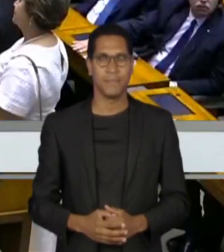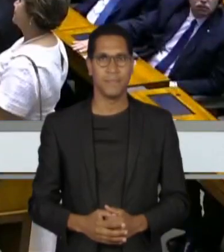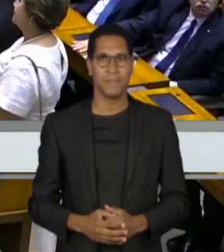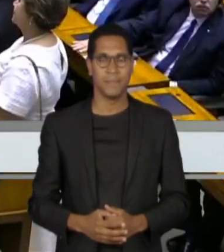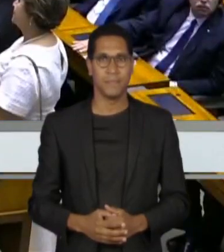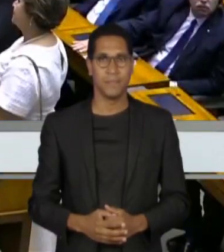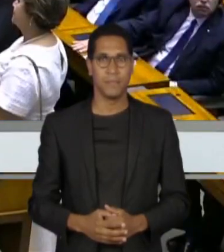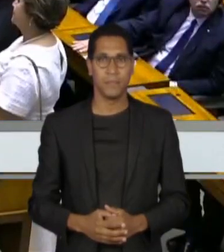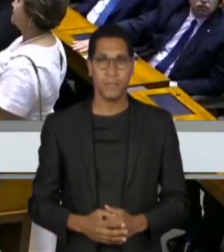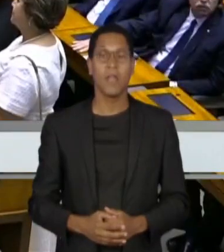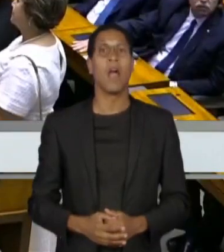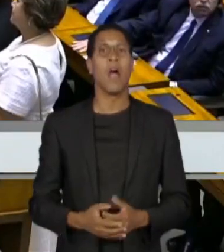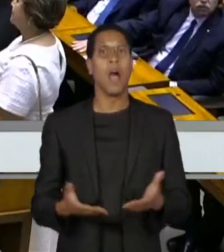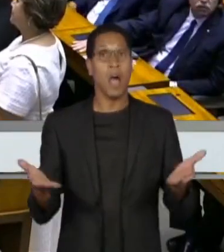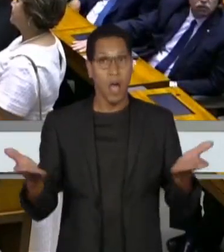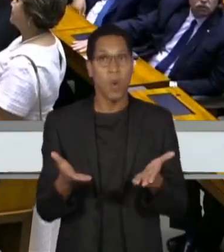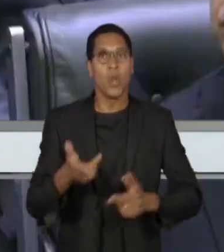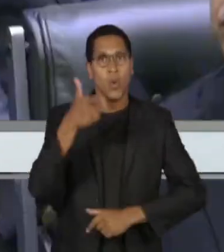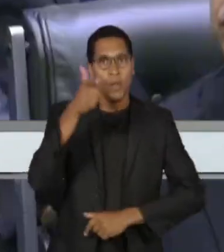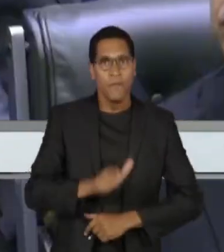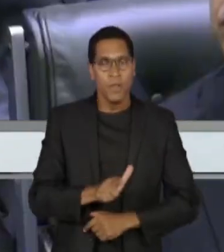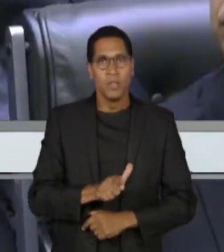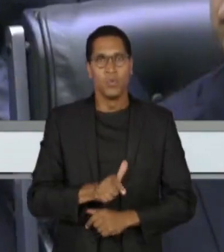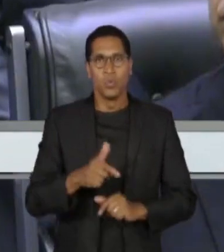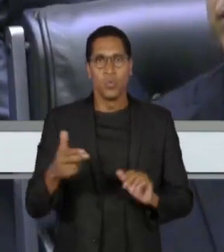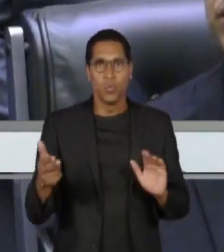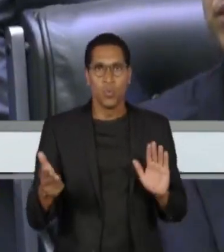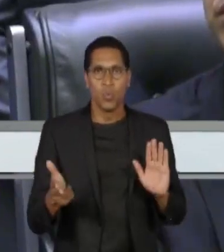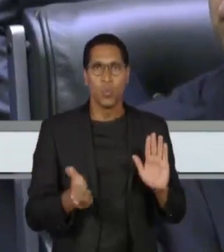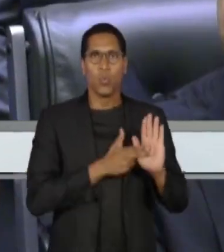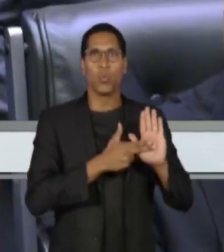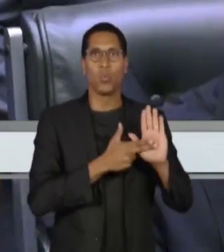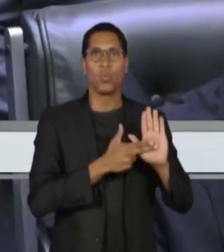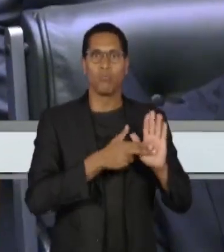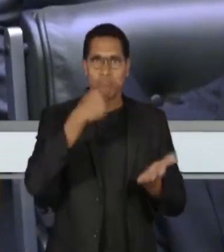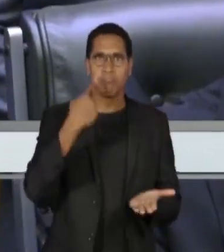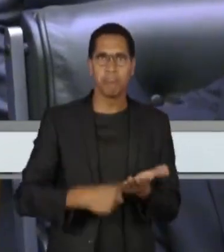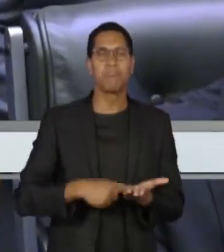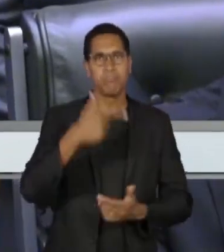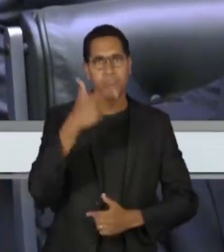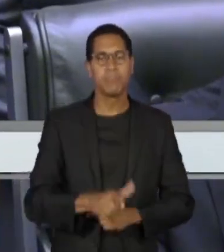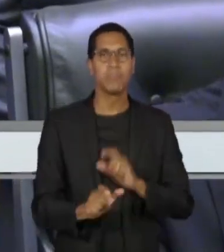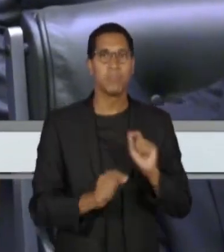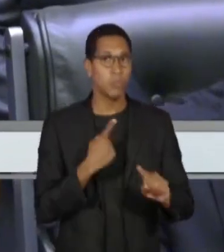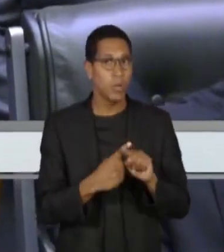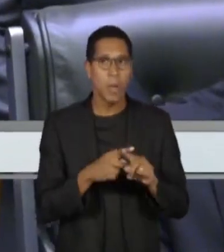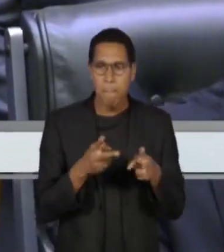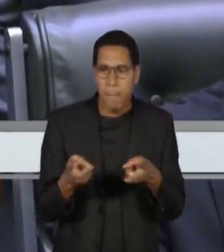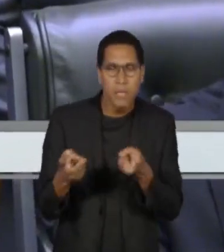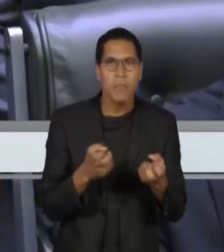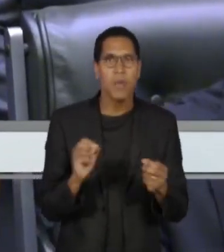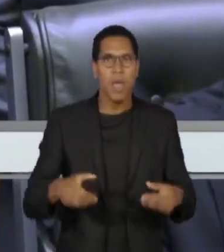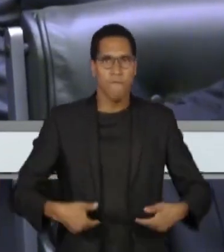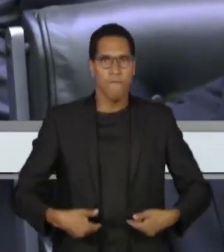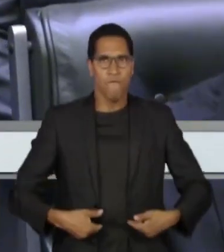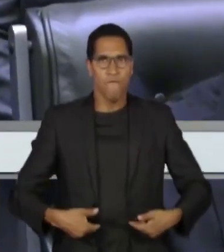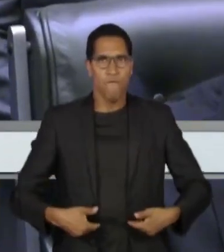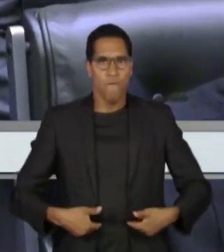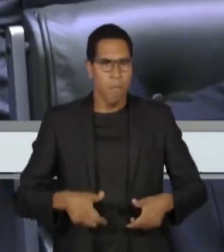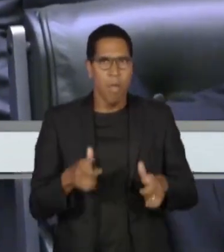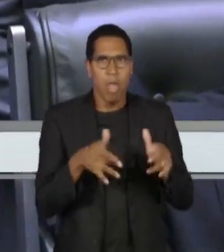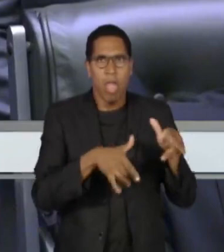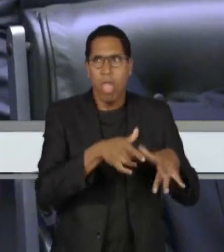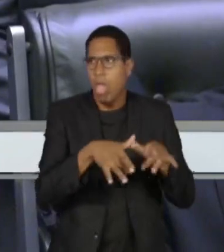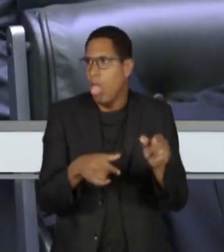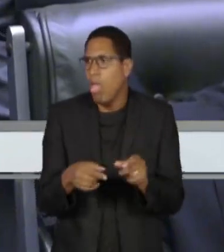ter de repetir este compromisso no dia de hoje, diante do avanço da miséria e do regresso da fome, que havíamos